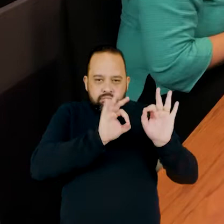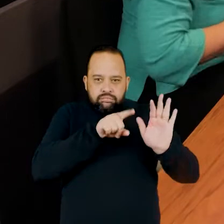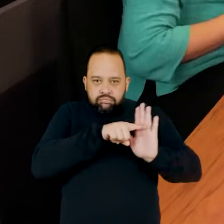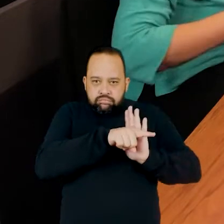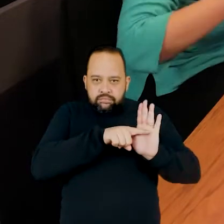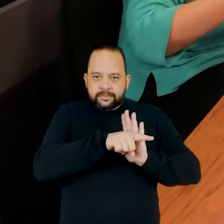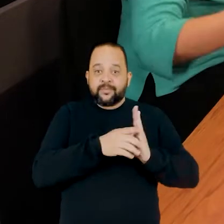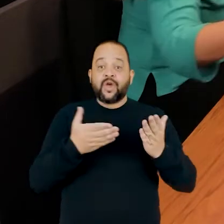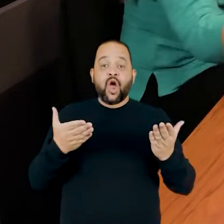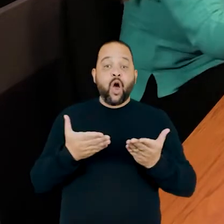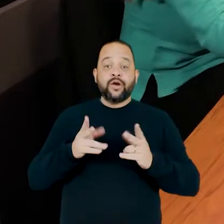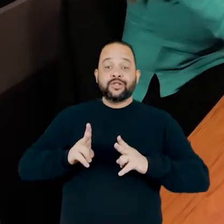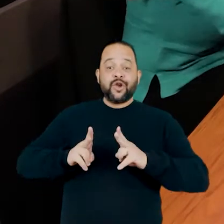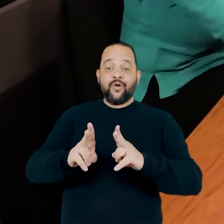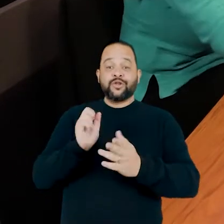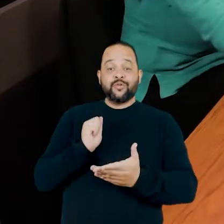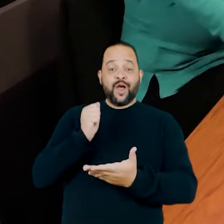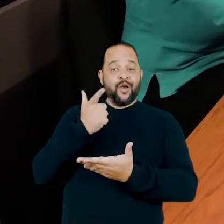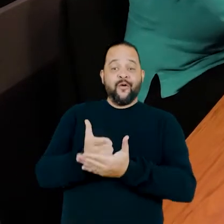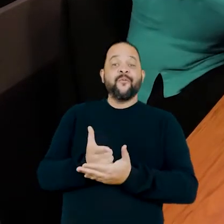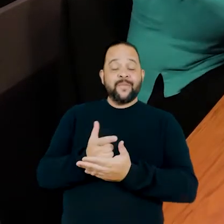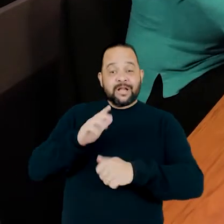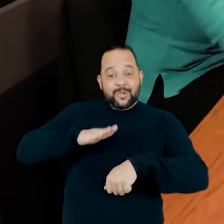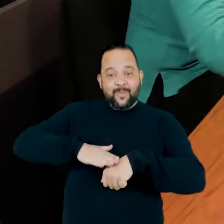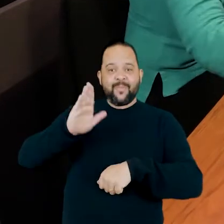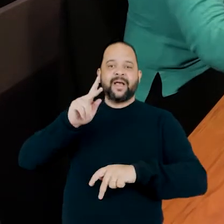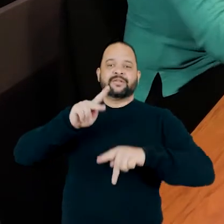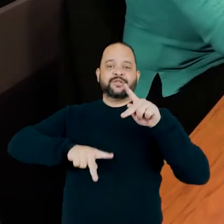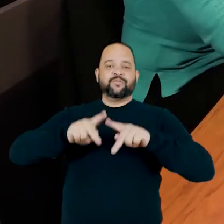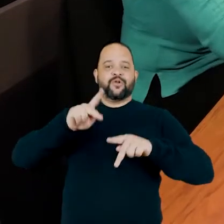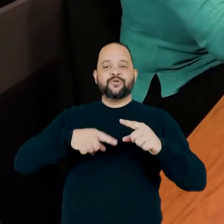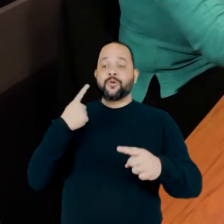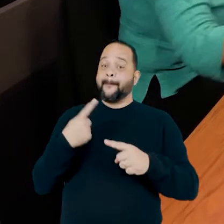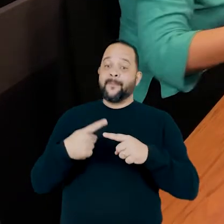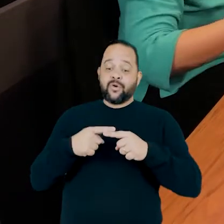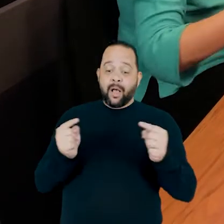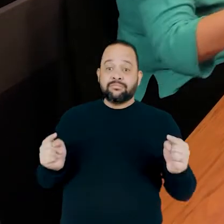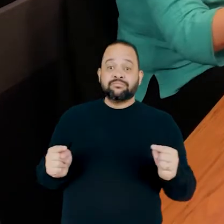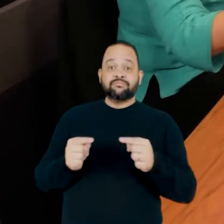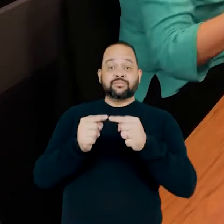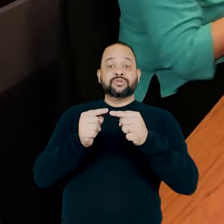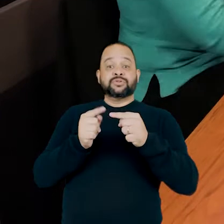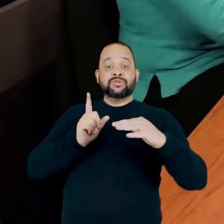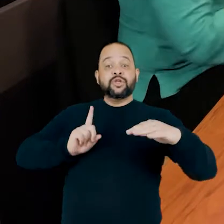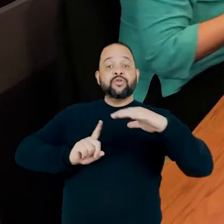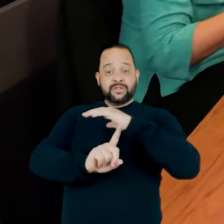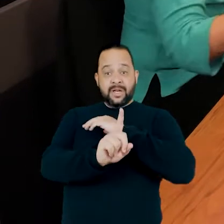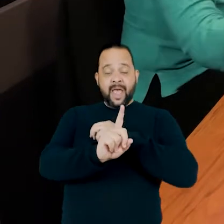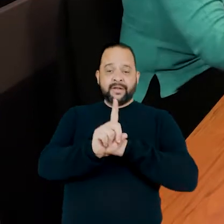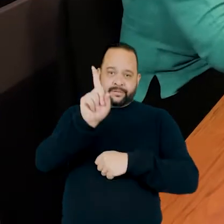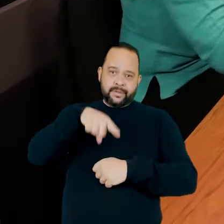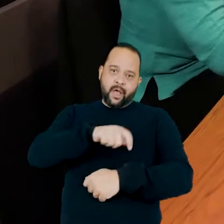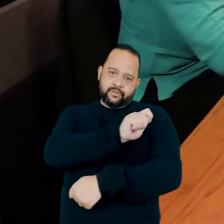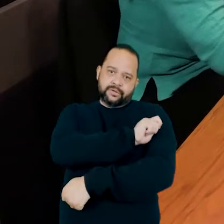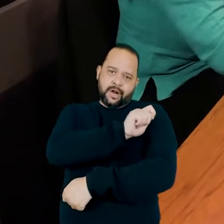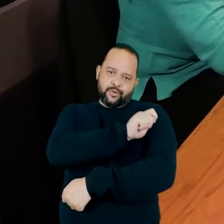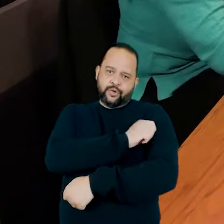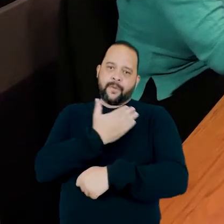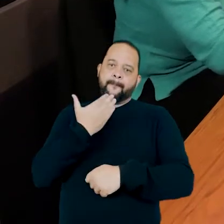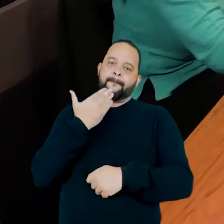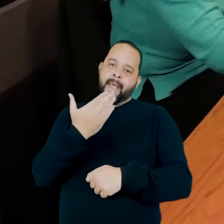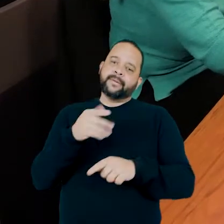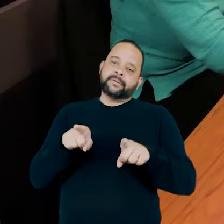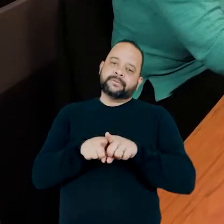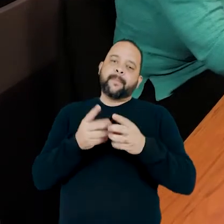Hoje, só continua comprando mais esses produtos porque deu certo e os clientes deles, os alunos, pedem. Sim.